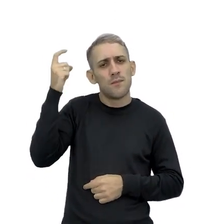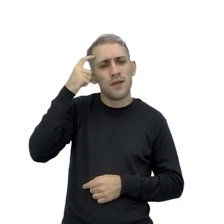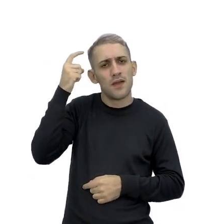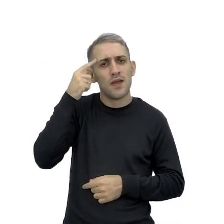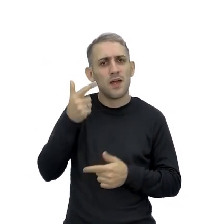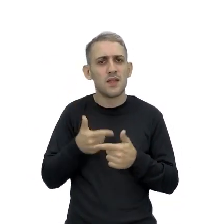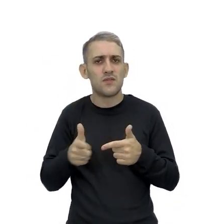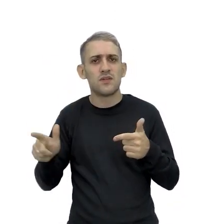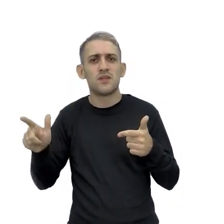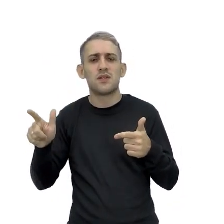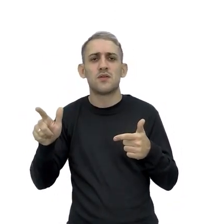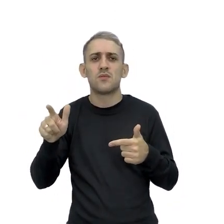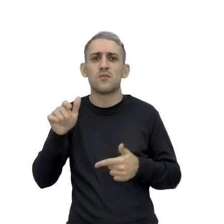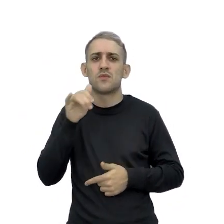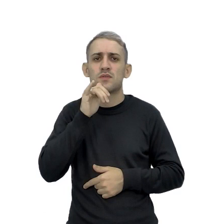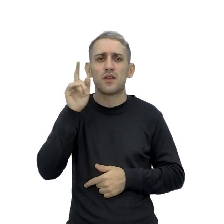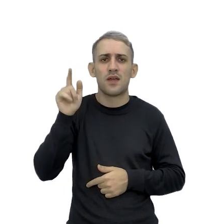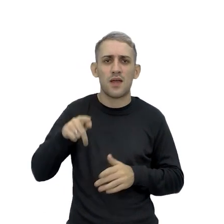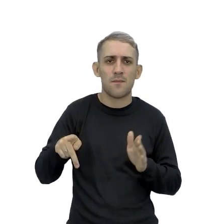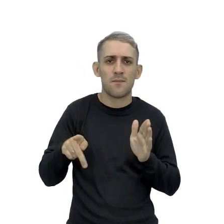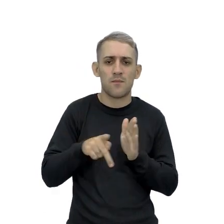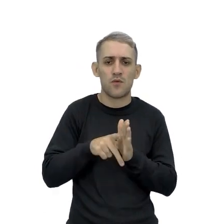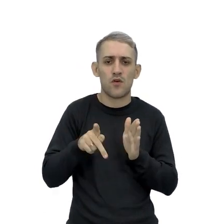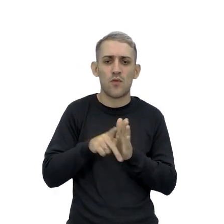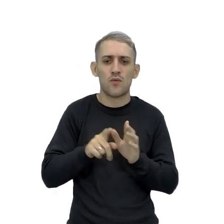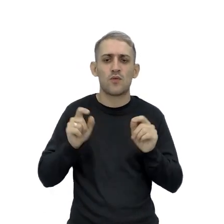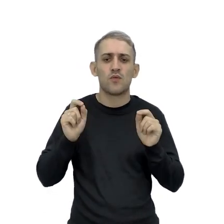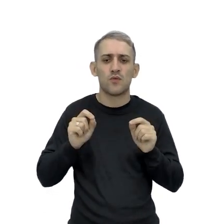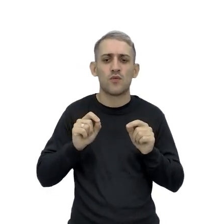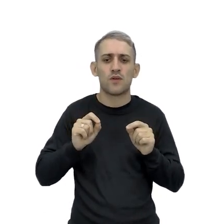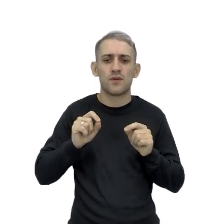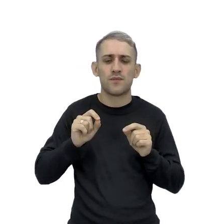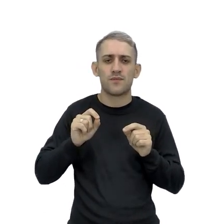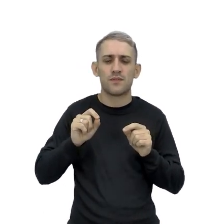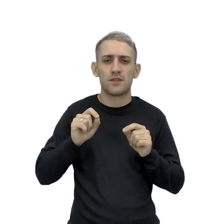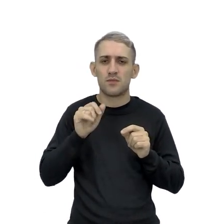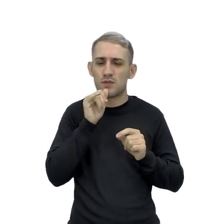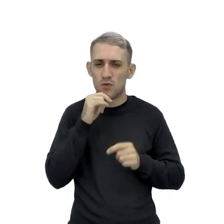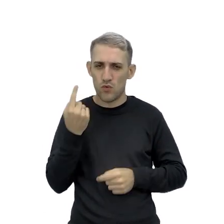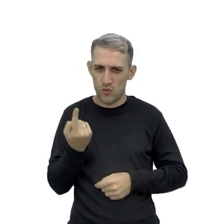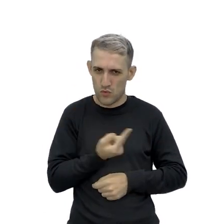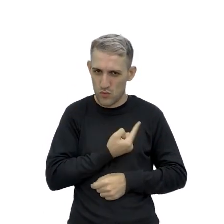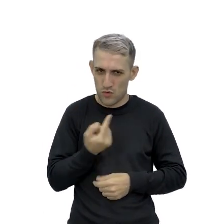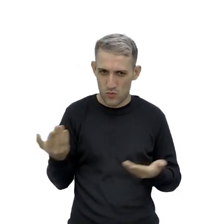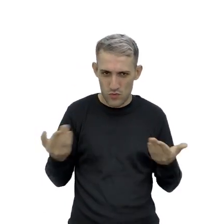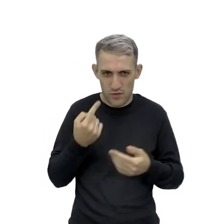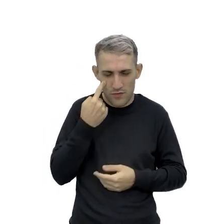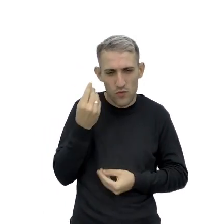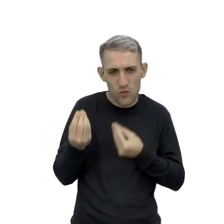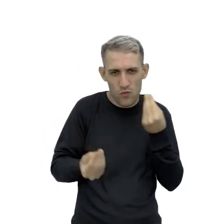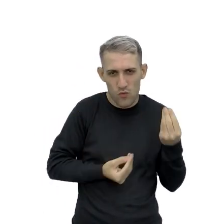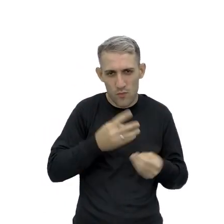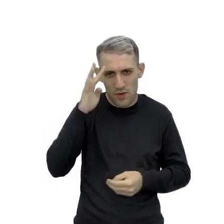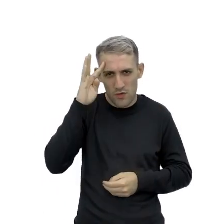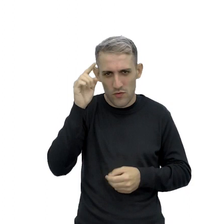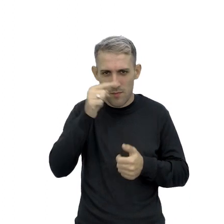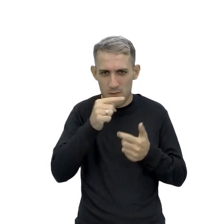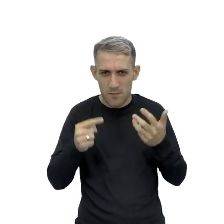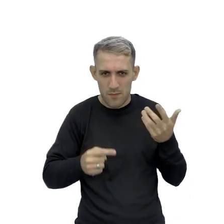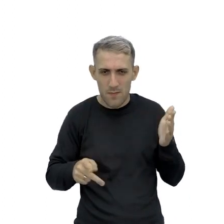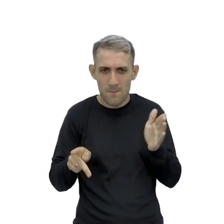divisão que é dada aquele método curto. Então, nós vimos hoje aqui formas de resolução com a divisão